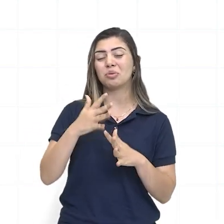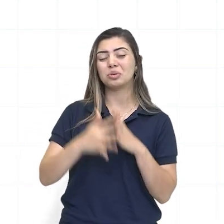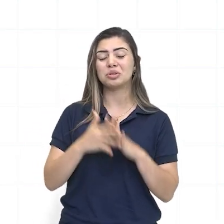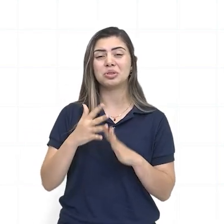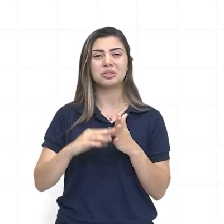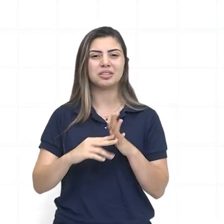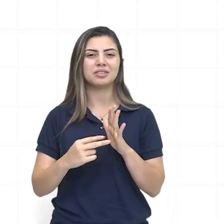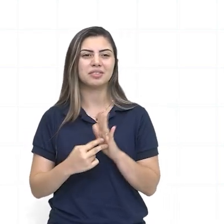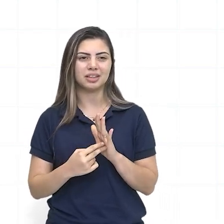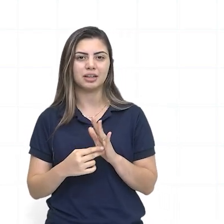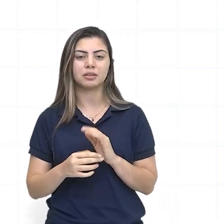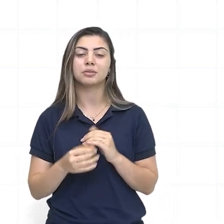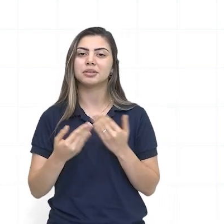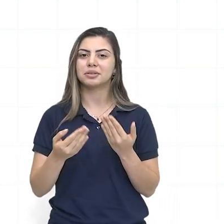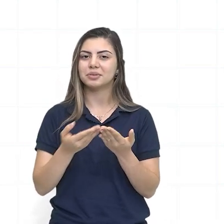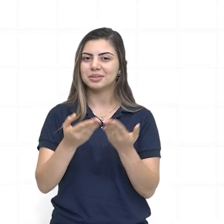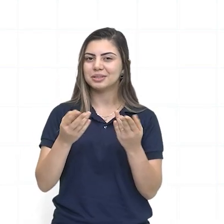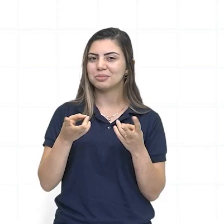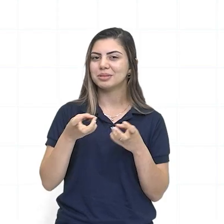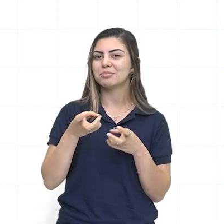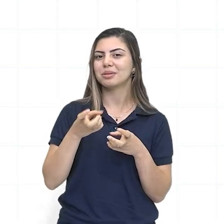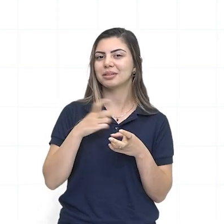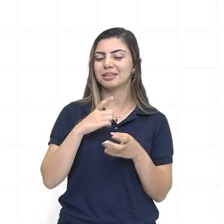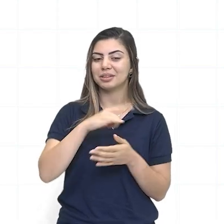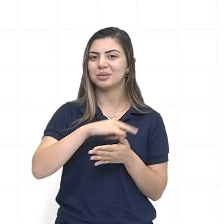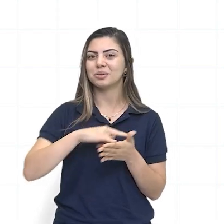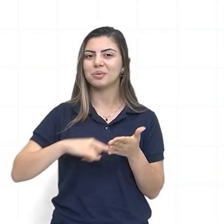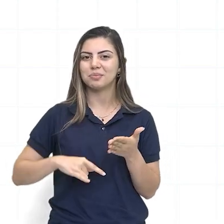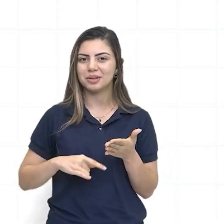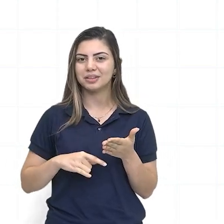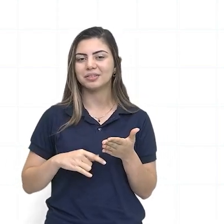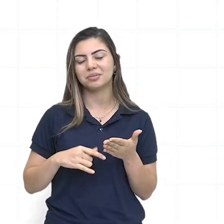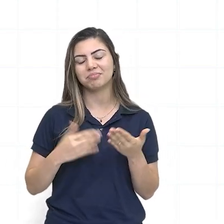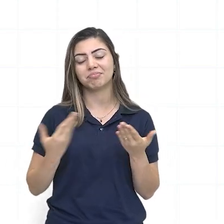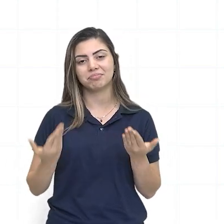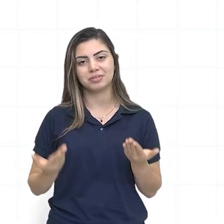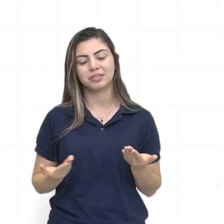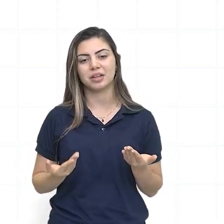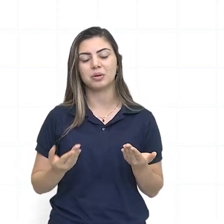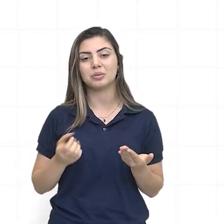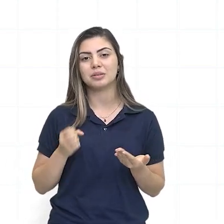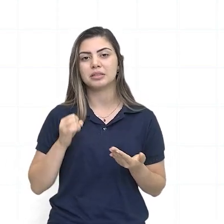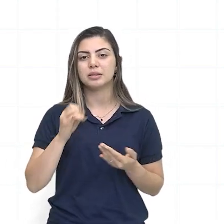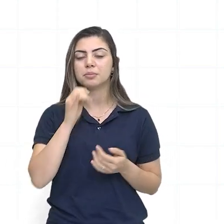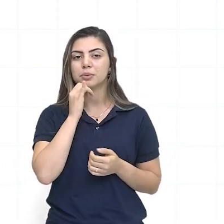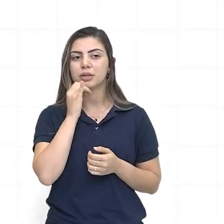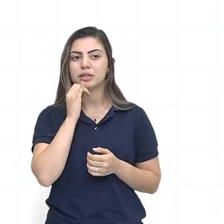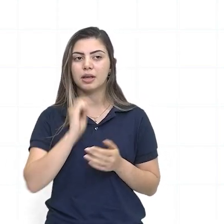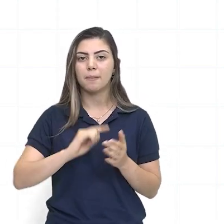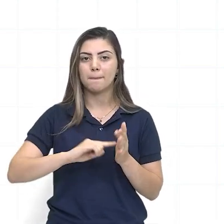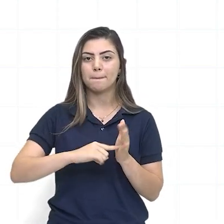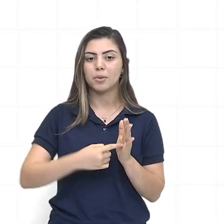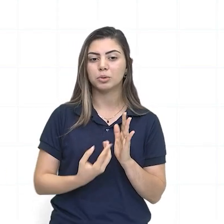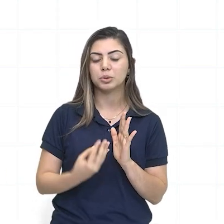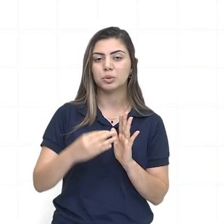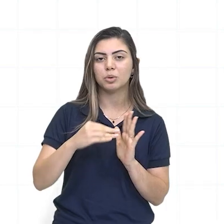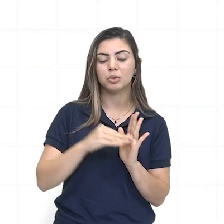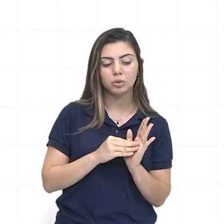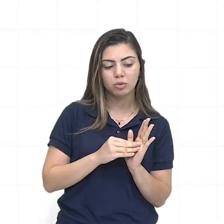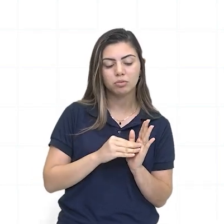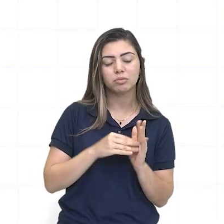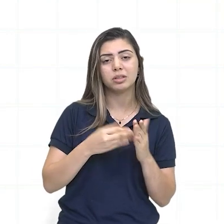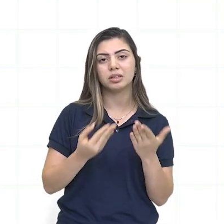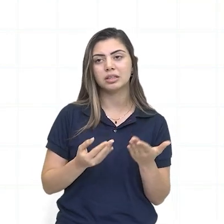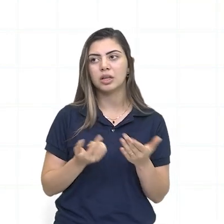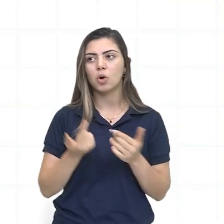como você observou ali no testamento, né? Se tivesse sido pontuado, não tinha